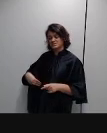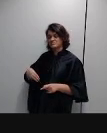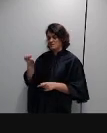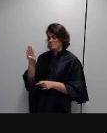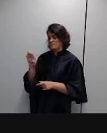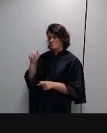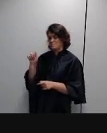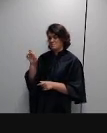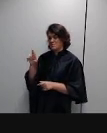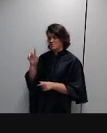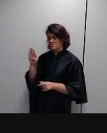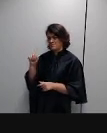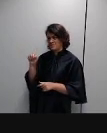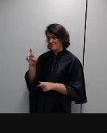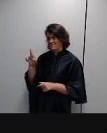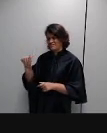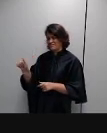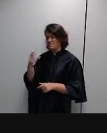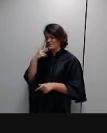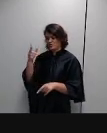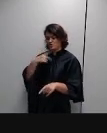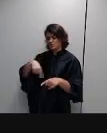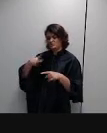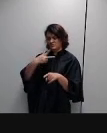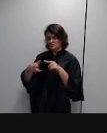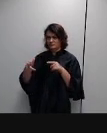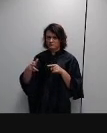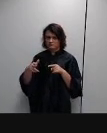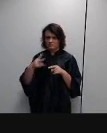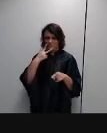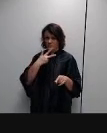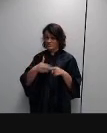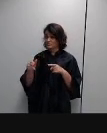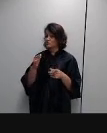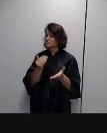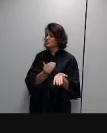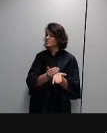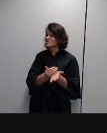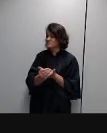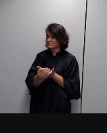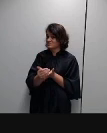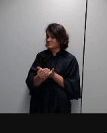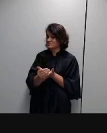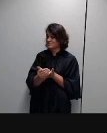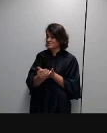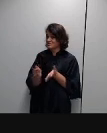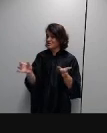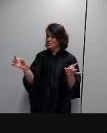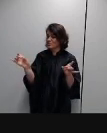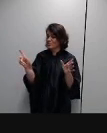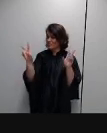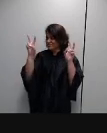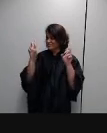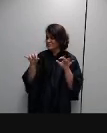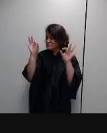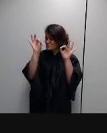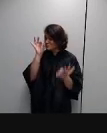vencido nós vamos vem só na prescrição só na prescrição não natureza jurídica